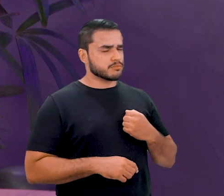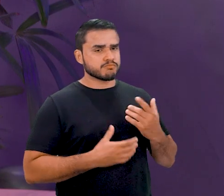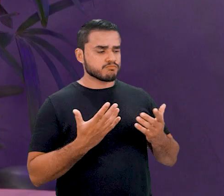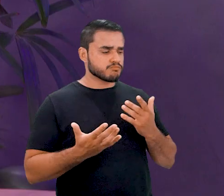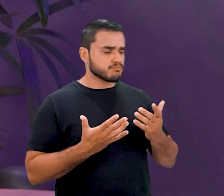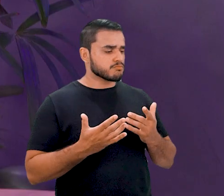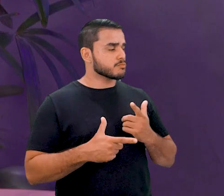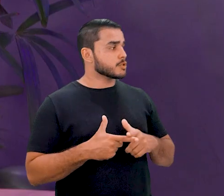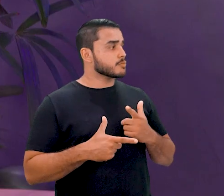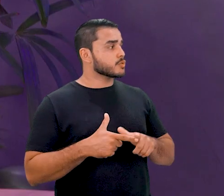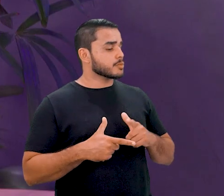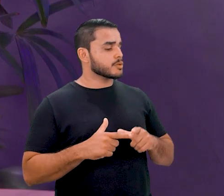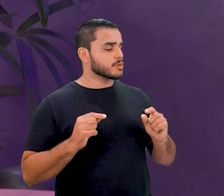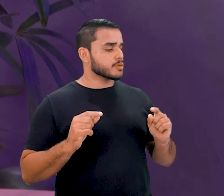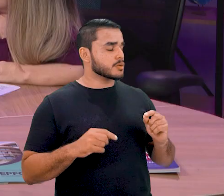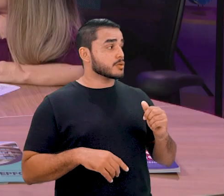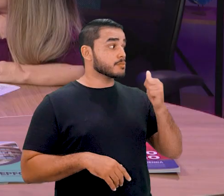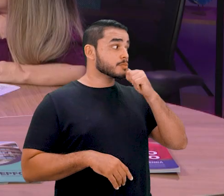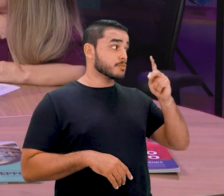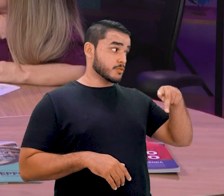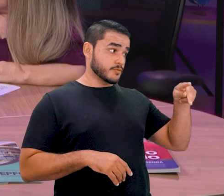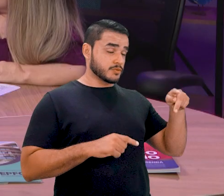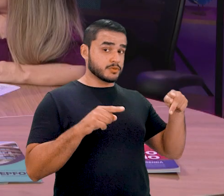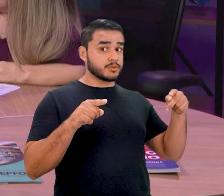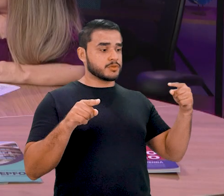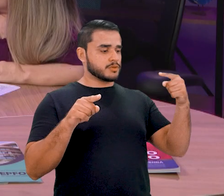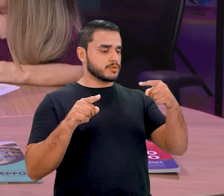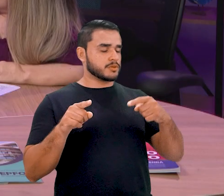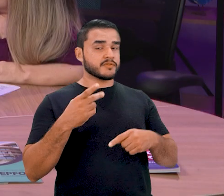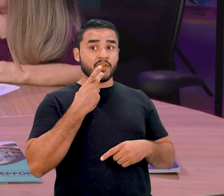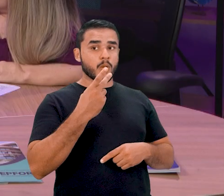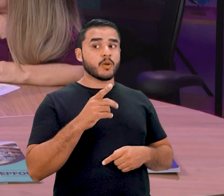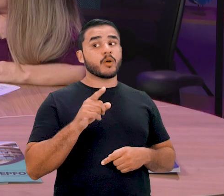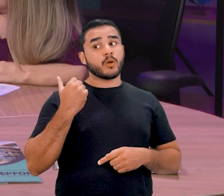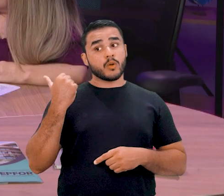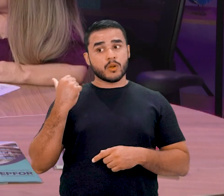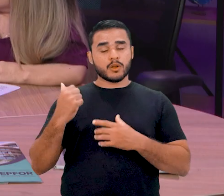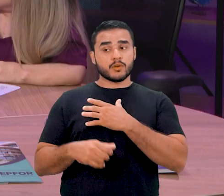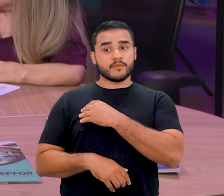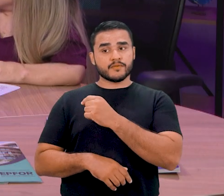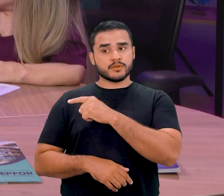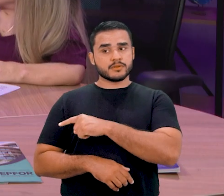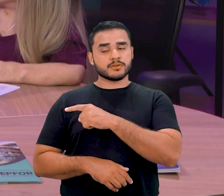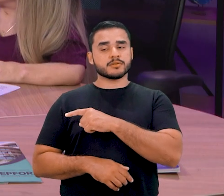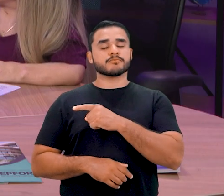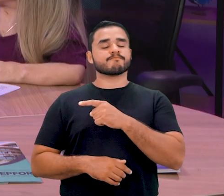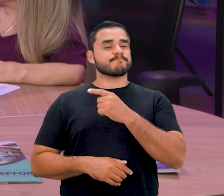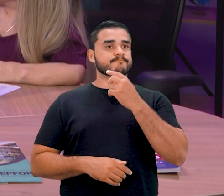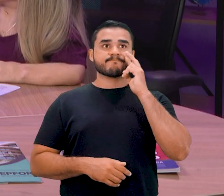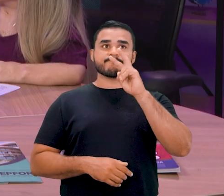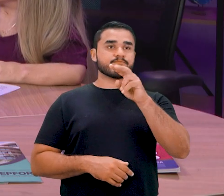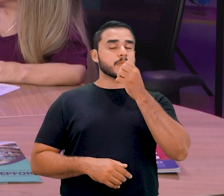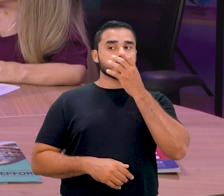isso na minha fase adulta. Sim. Foi quando minha professora falou, olha, sua filha não enxerga bem, sua filha atrapalha o meu conteúdo, porque eu